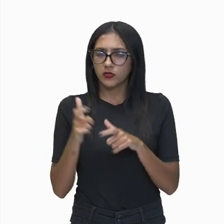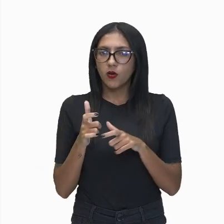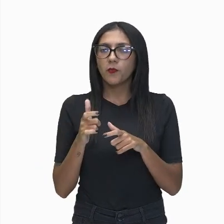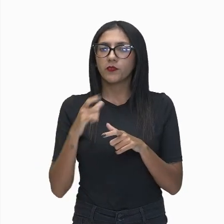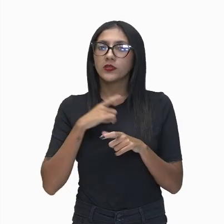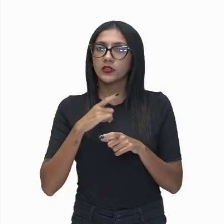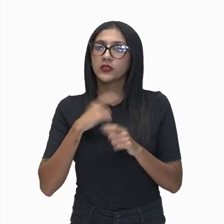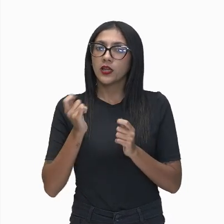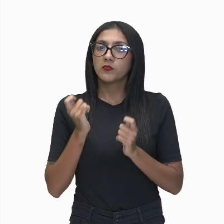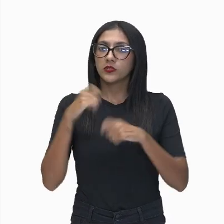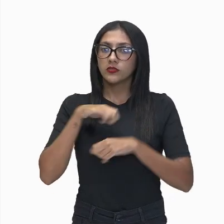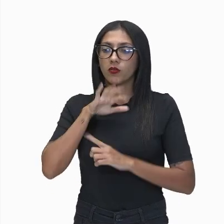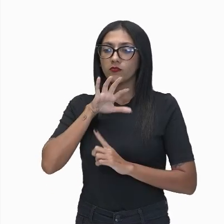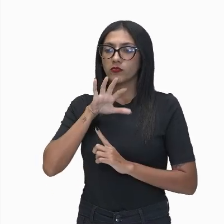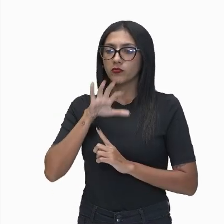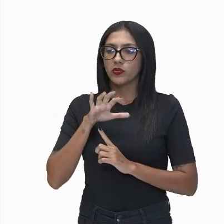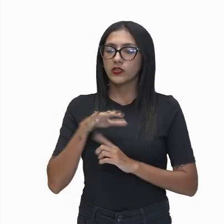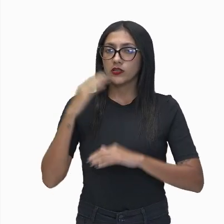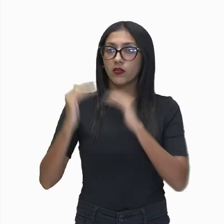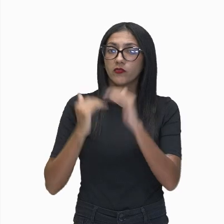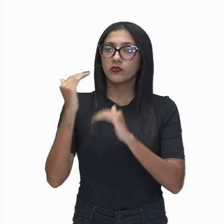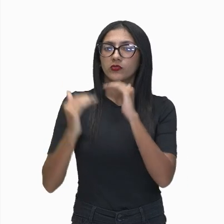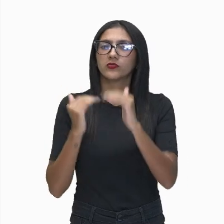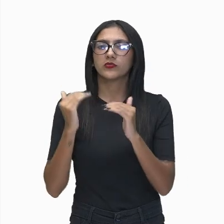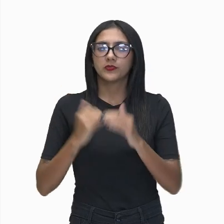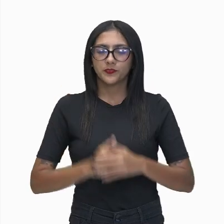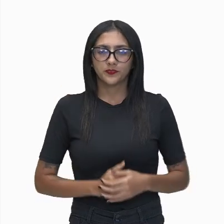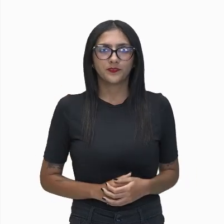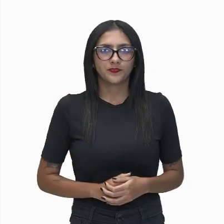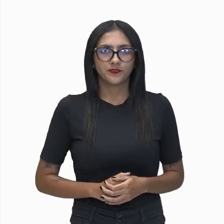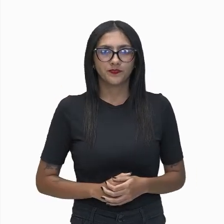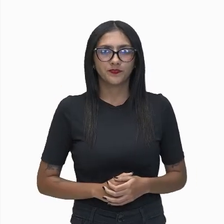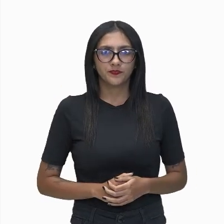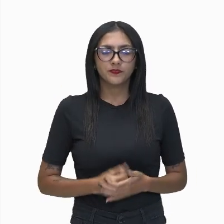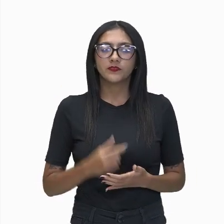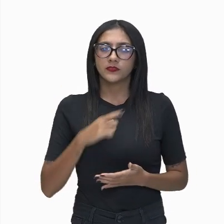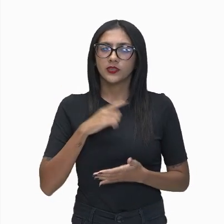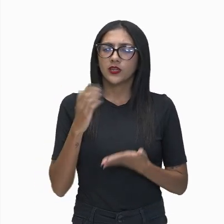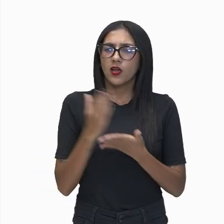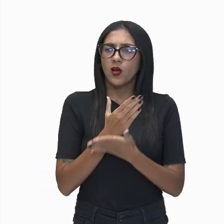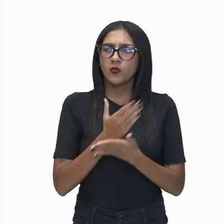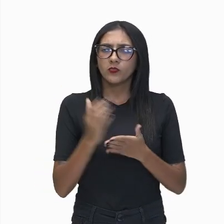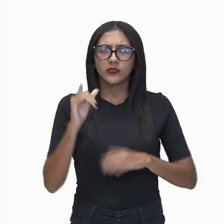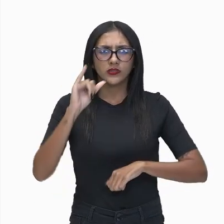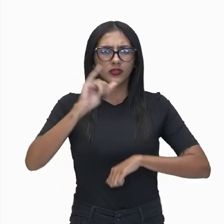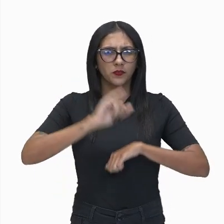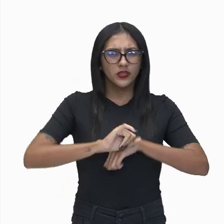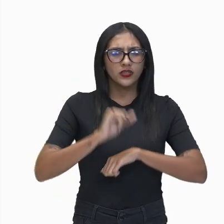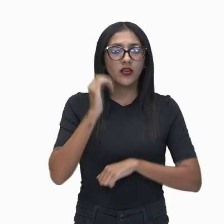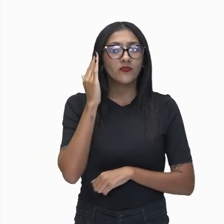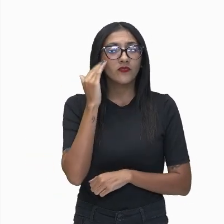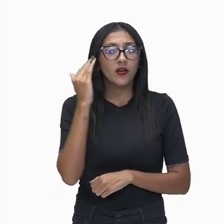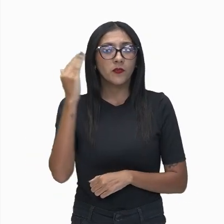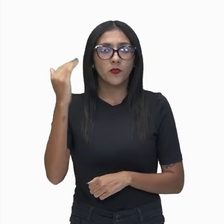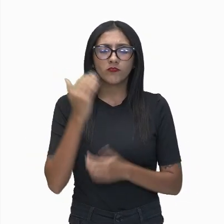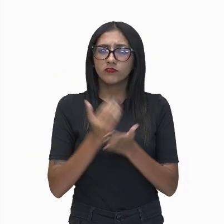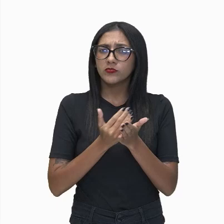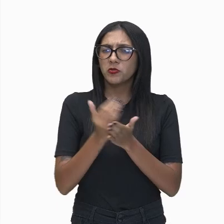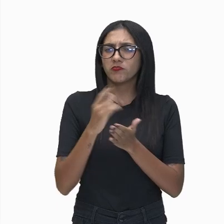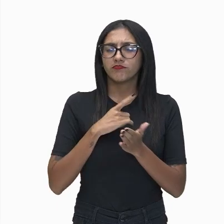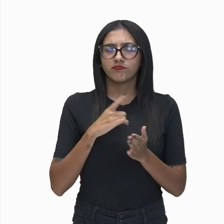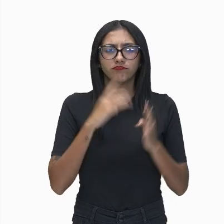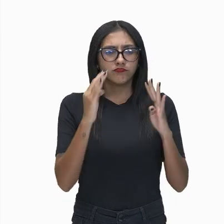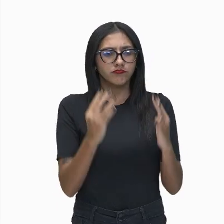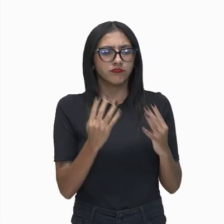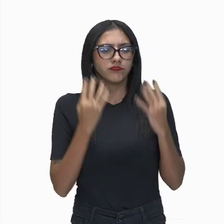crescimento urbano. E aí nós temos algumas cidades, algumas metrópoles regionais que começam a se destacar no